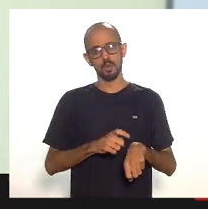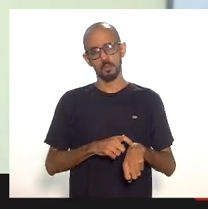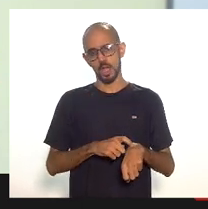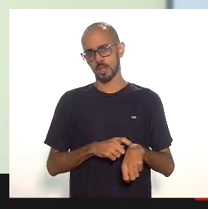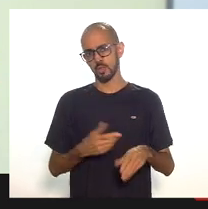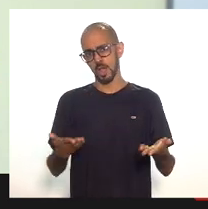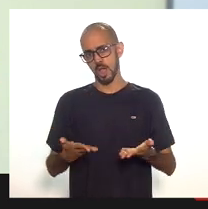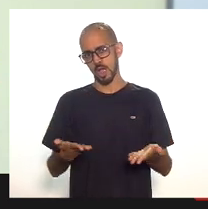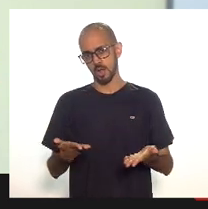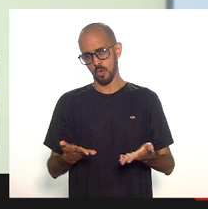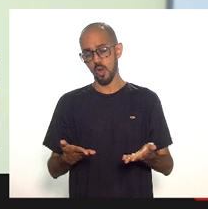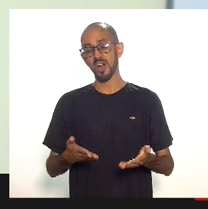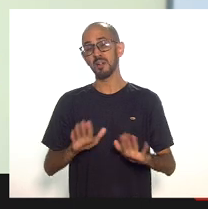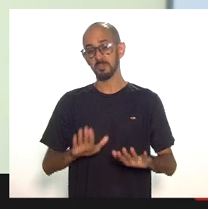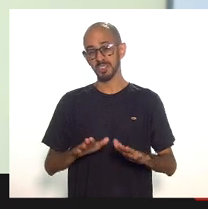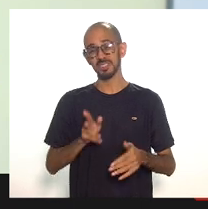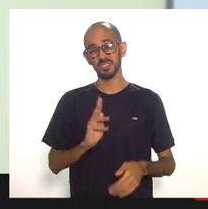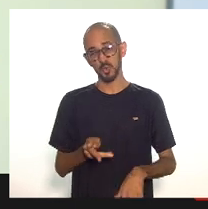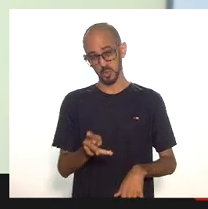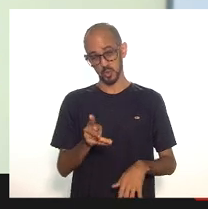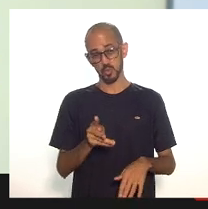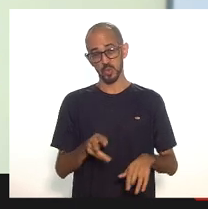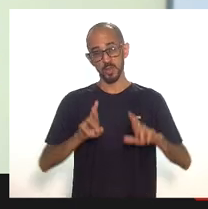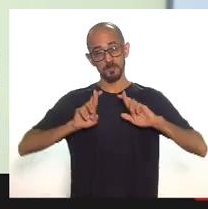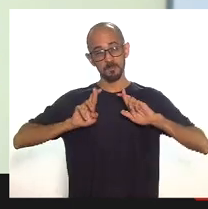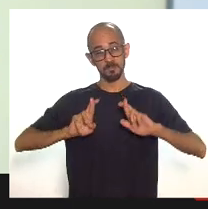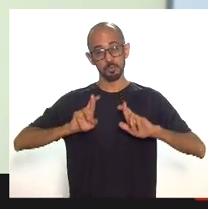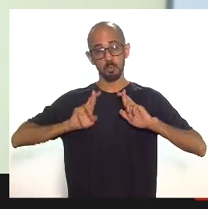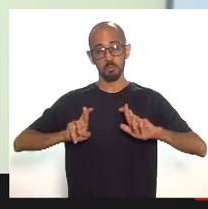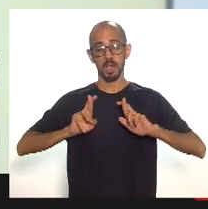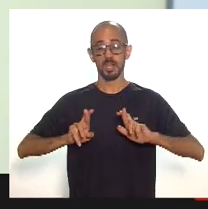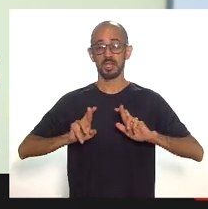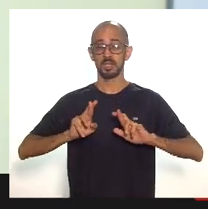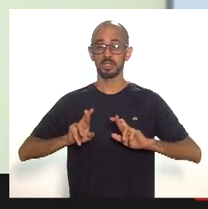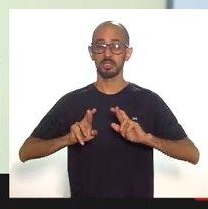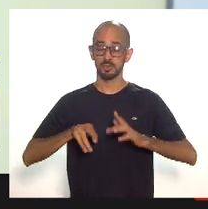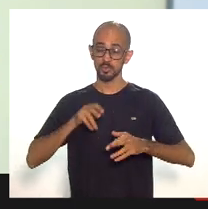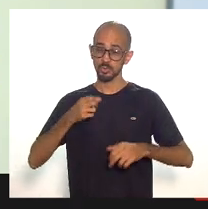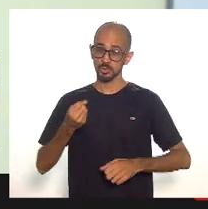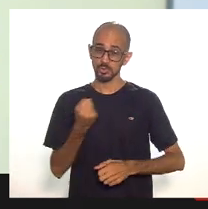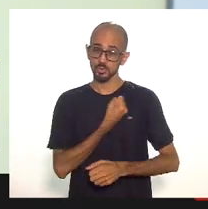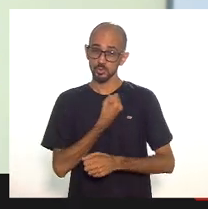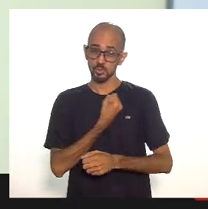esteja perdurando bastante, né? Vamos torcer que os números